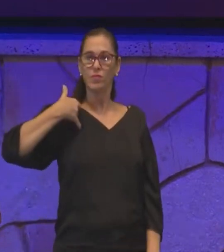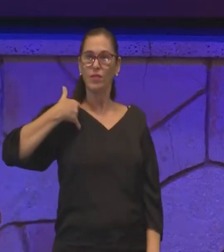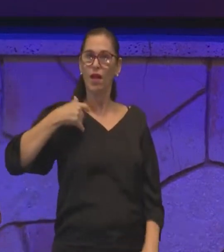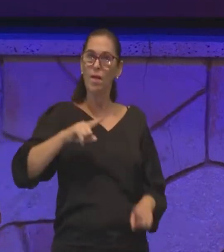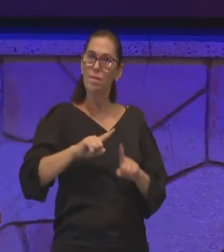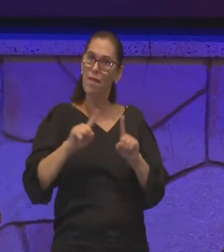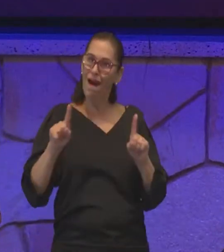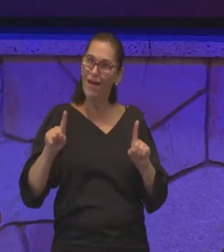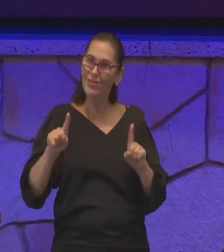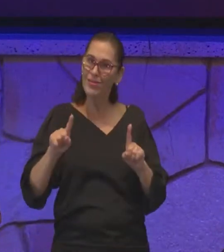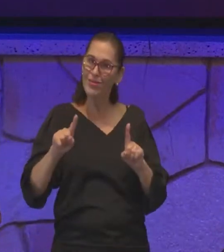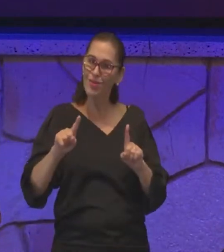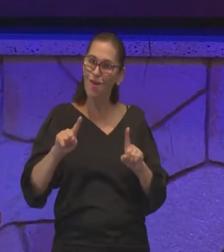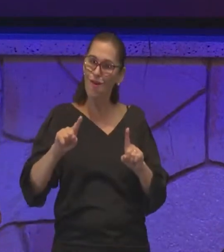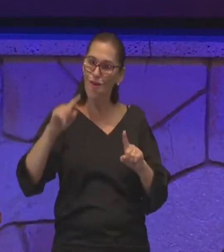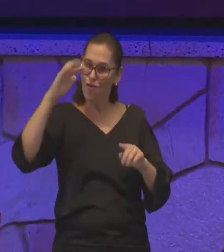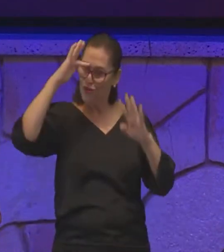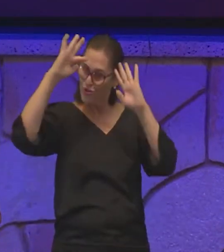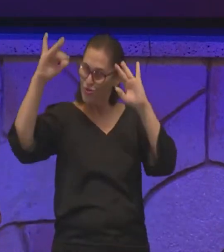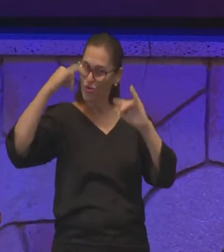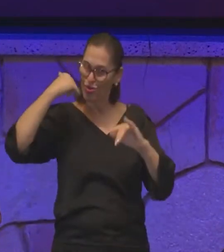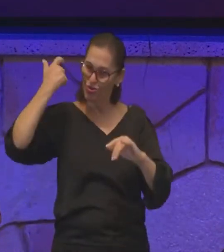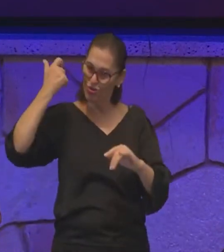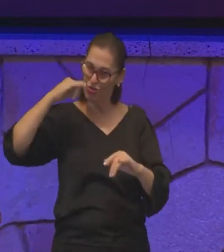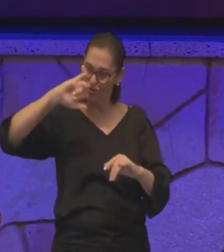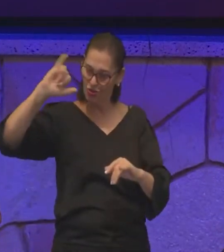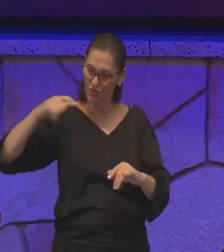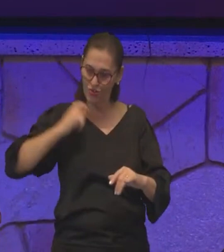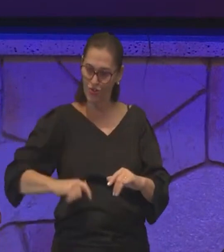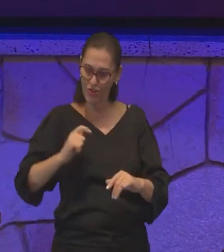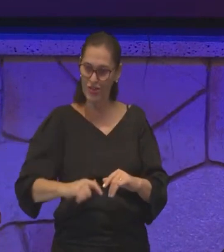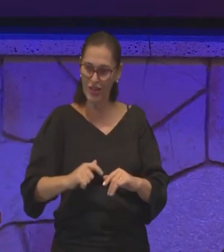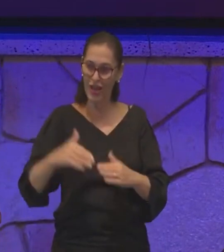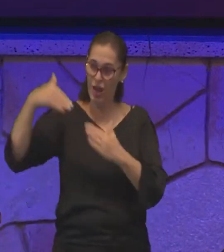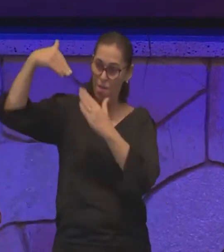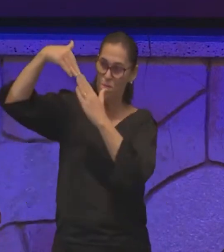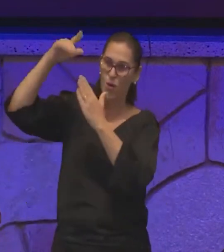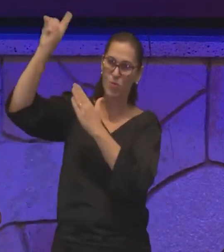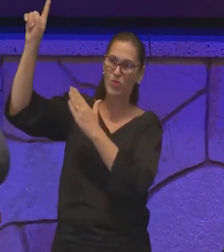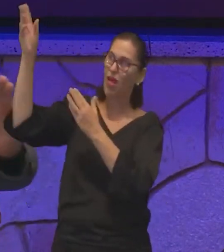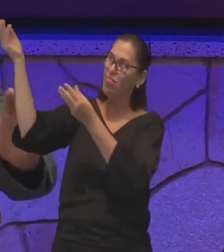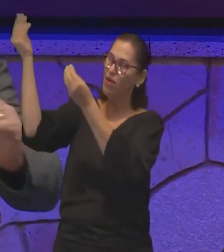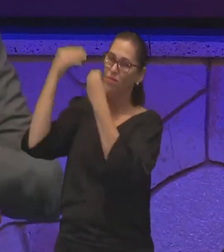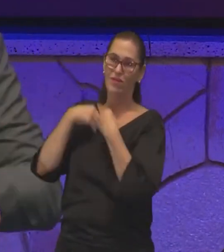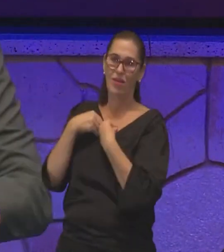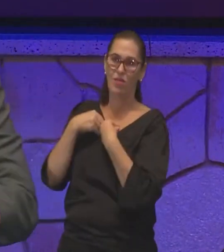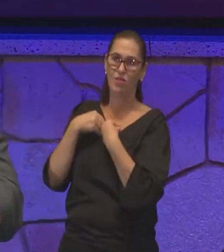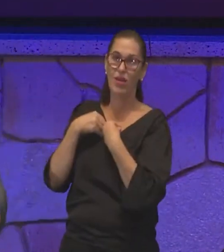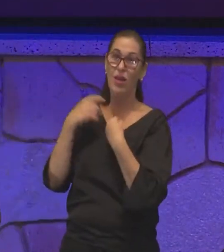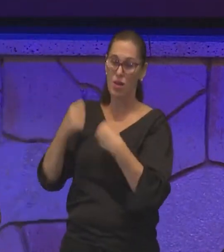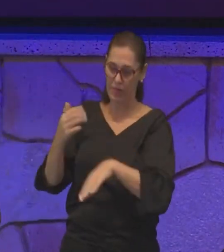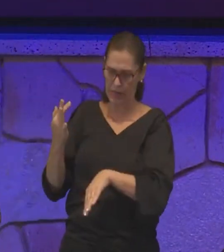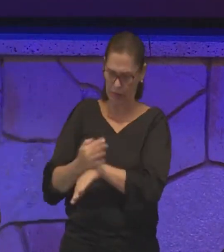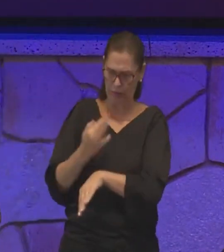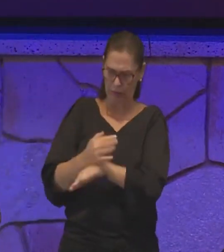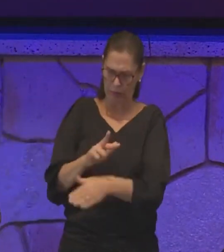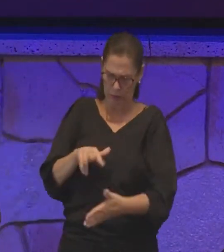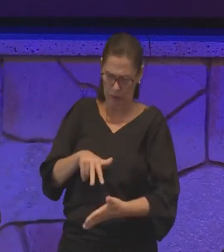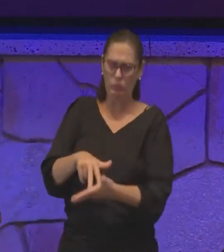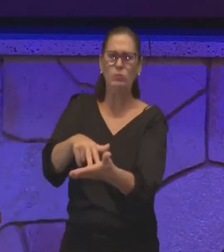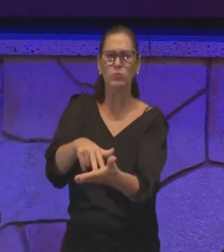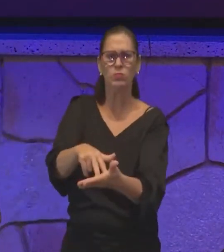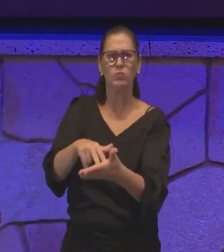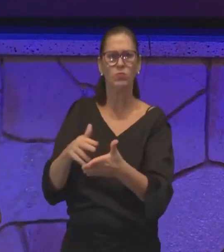vem de Deus. Ele precisa perseverar neste sonho. E ele compartilha com seus irmãos, e diz aqui o verso de